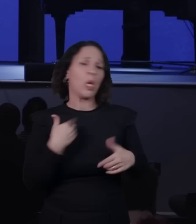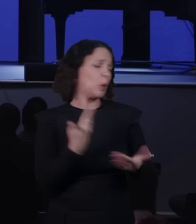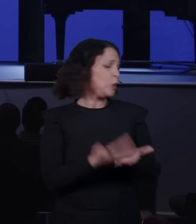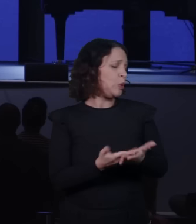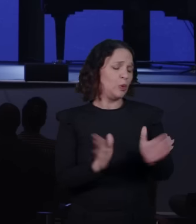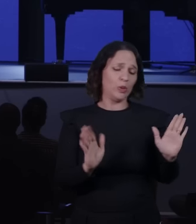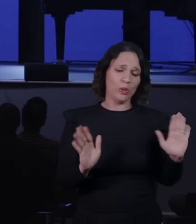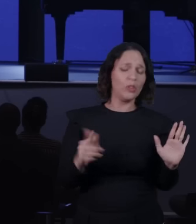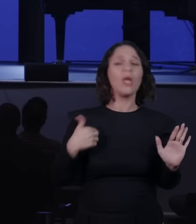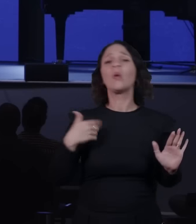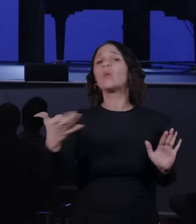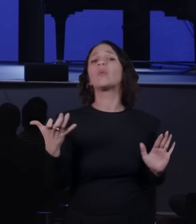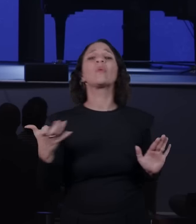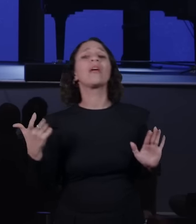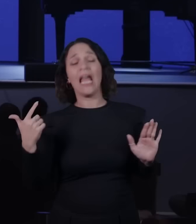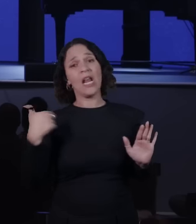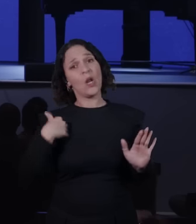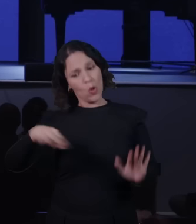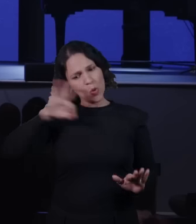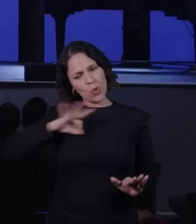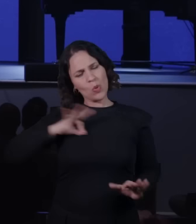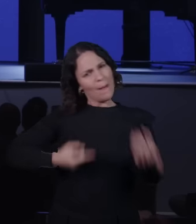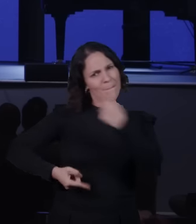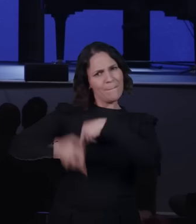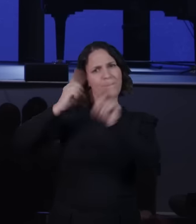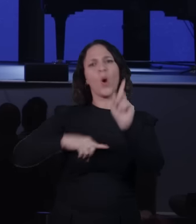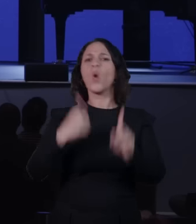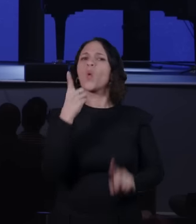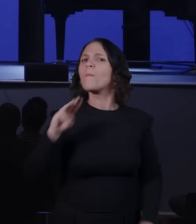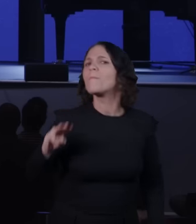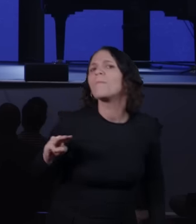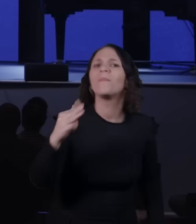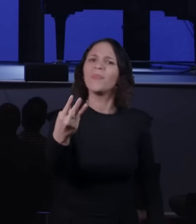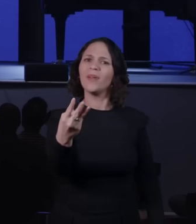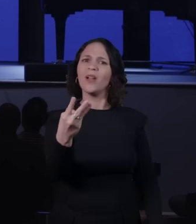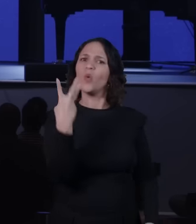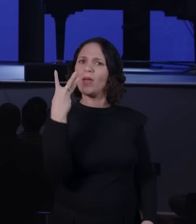estuda. Eles querem fazer 1 milhão antes dos 30 anos, mas não querem ralar.